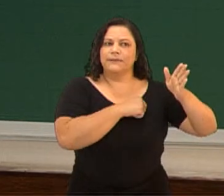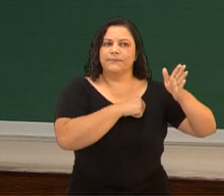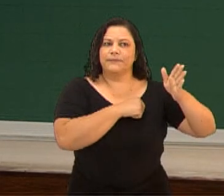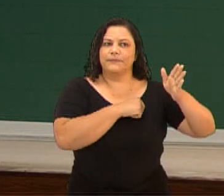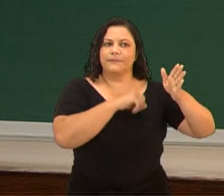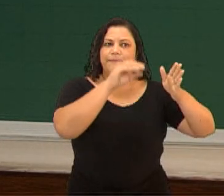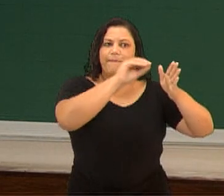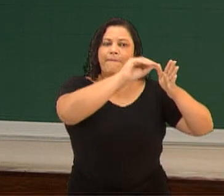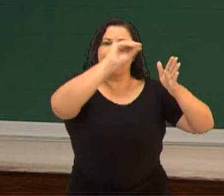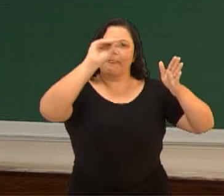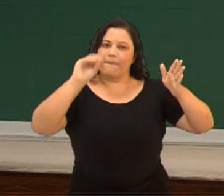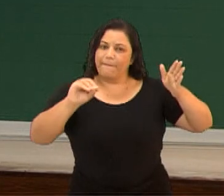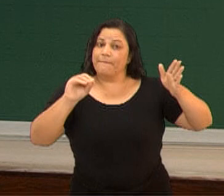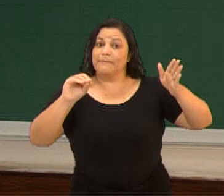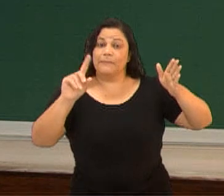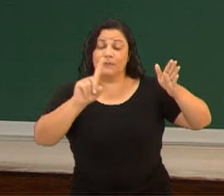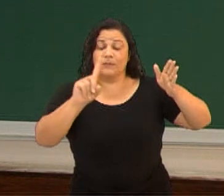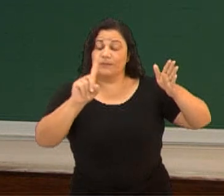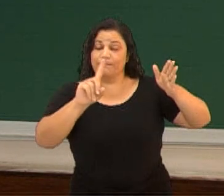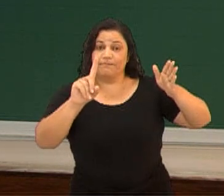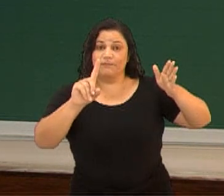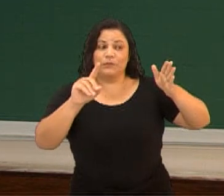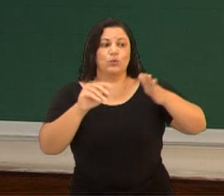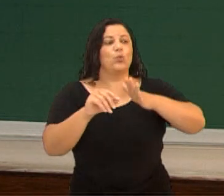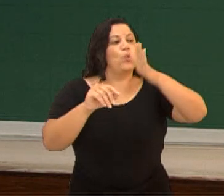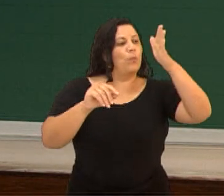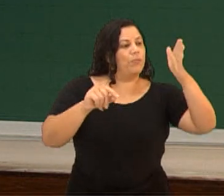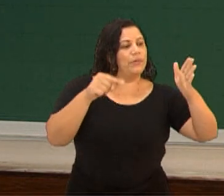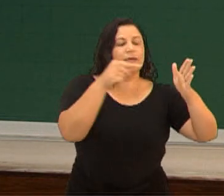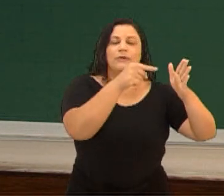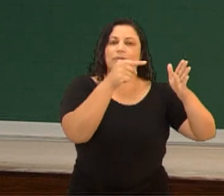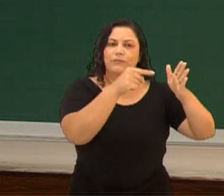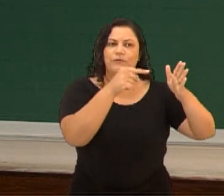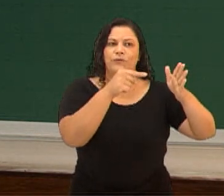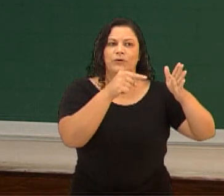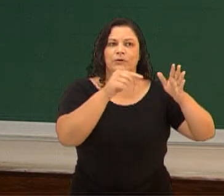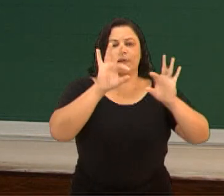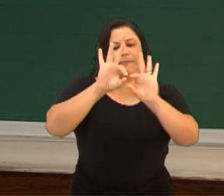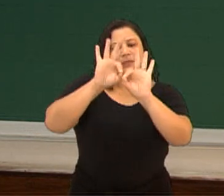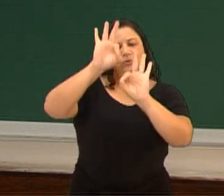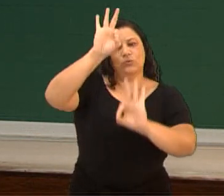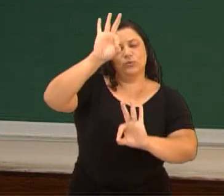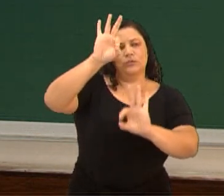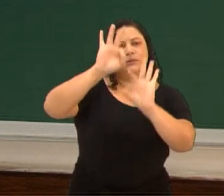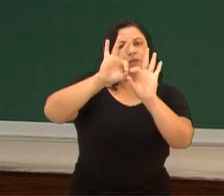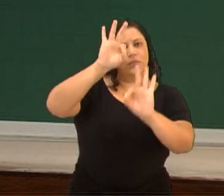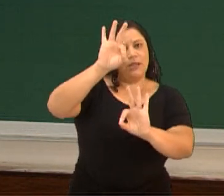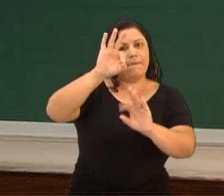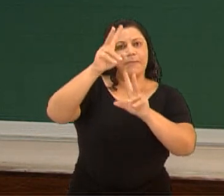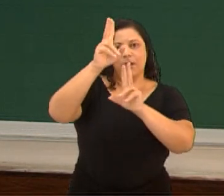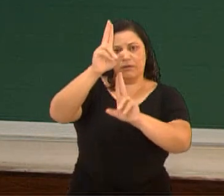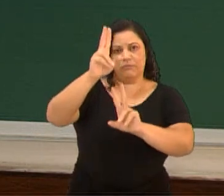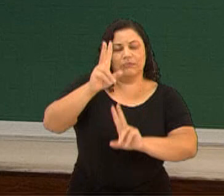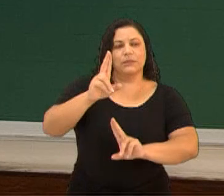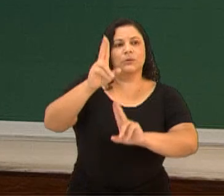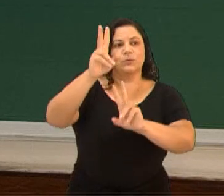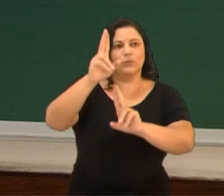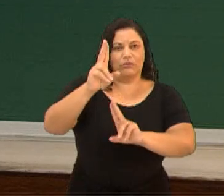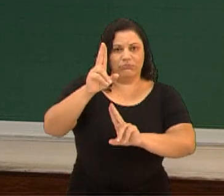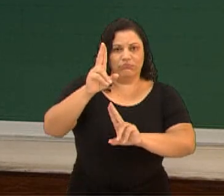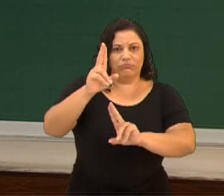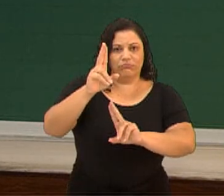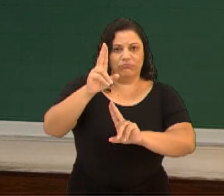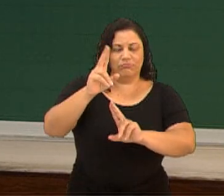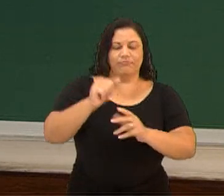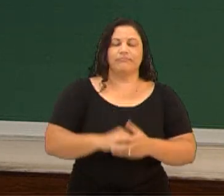poluir aqui dentro a imagem, a gente colocou para fora, ó, mas esse tamanho é exatamente esse tamanho que está aqui da base. Então, a minha